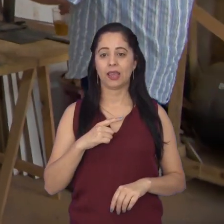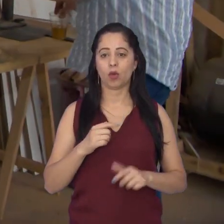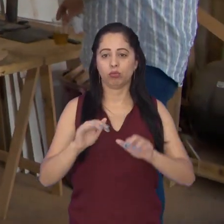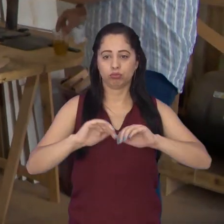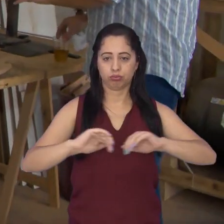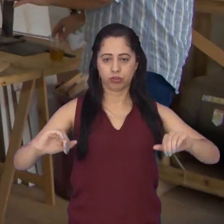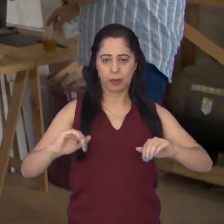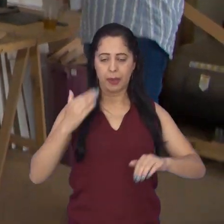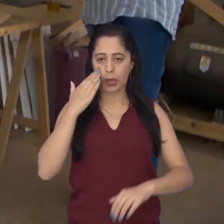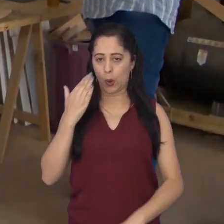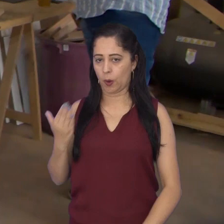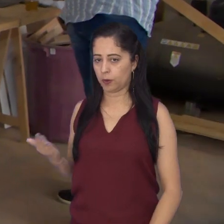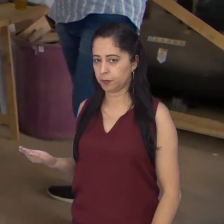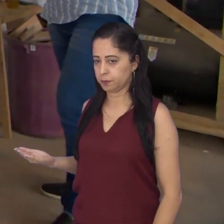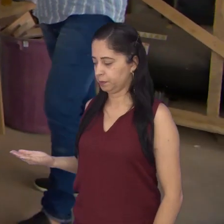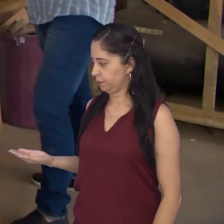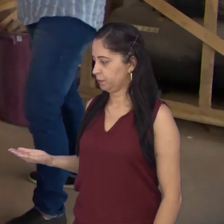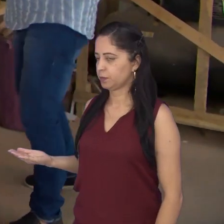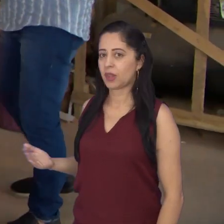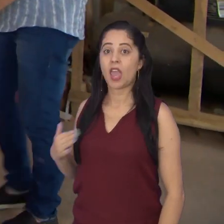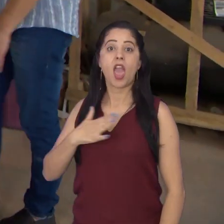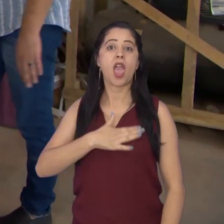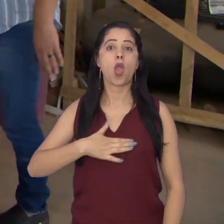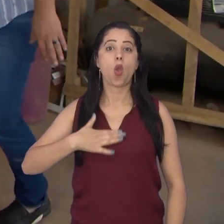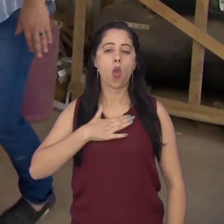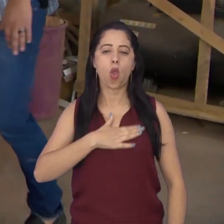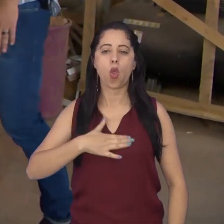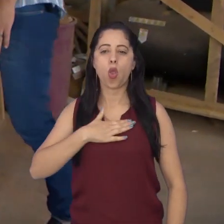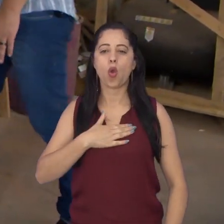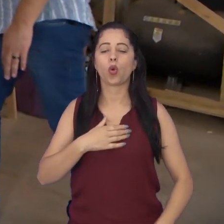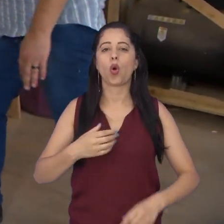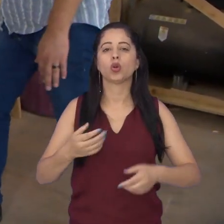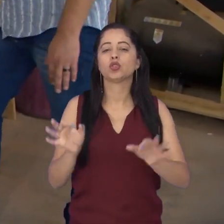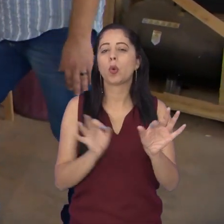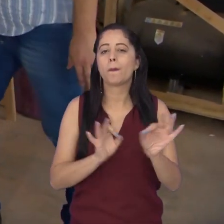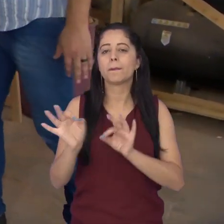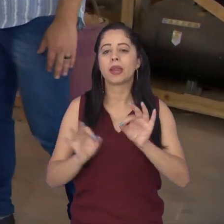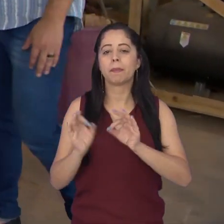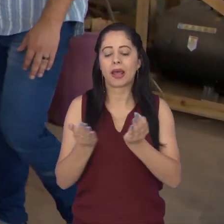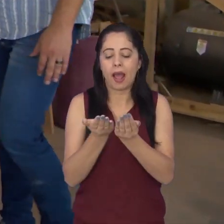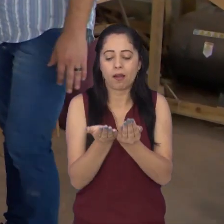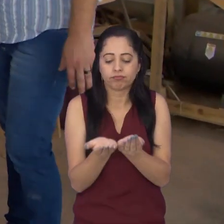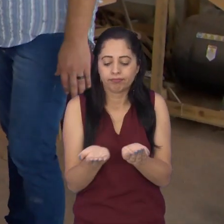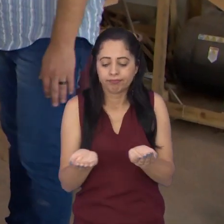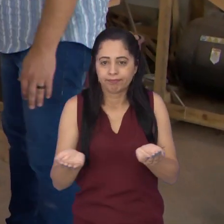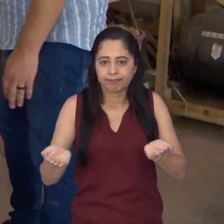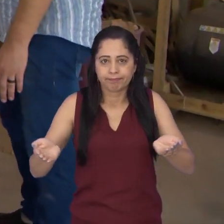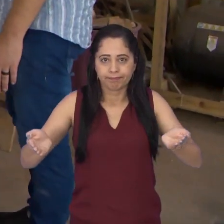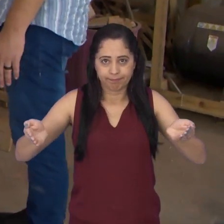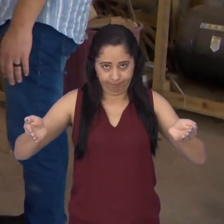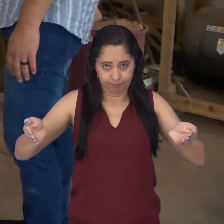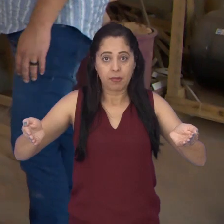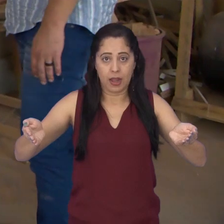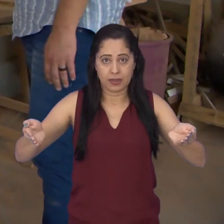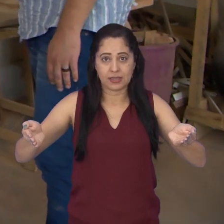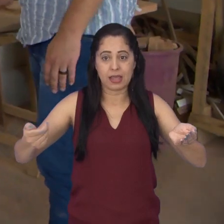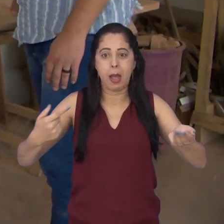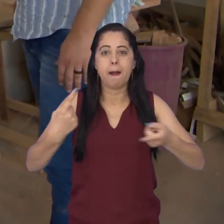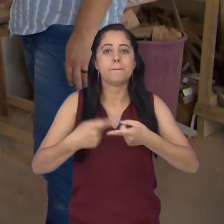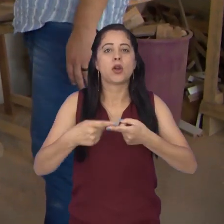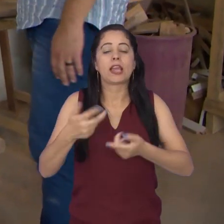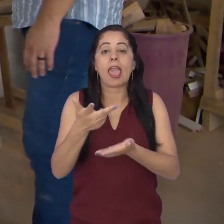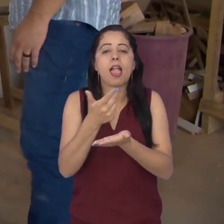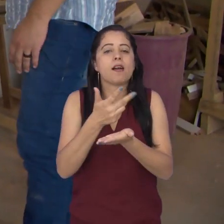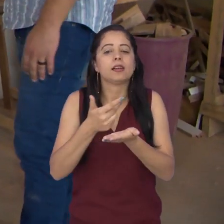de cedro rosa, que são as madeiras que eu gosto muito de fazer as gamelas com ela. Por quê? Além dos